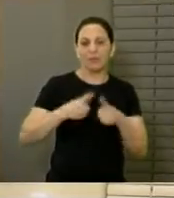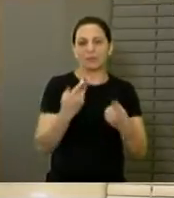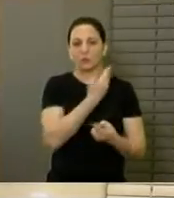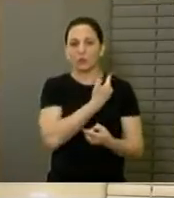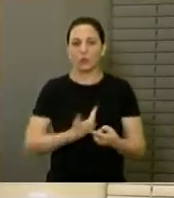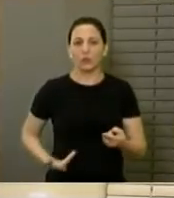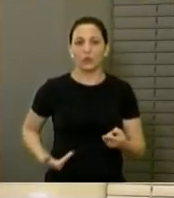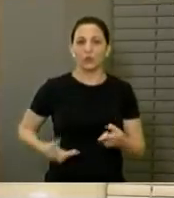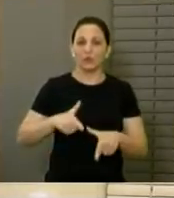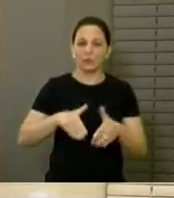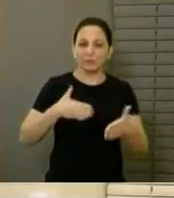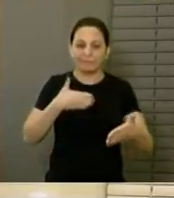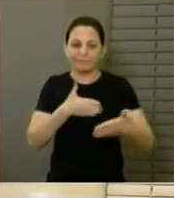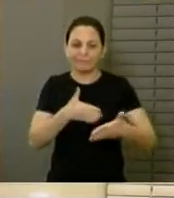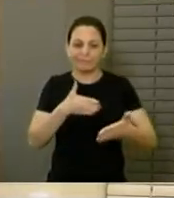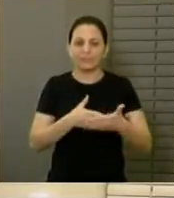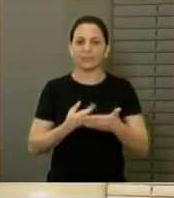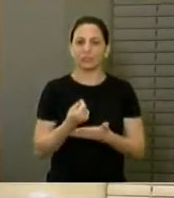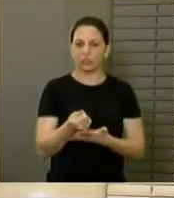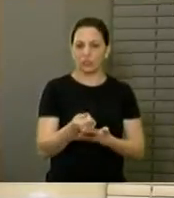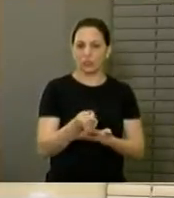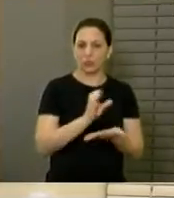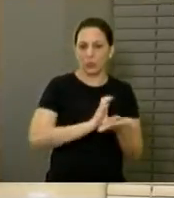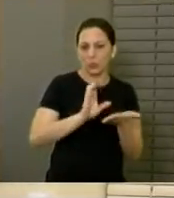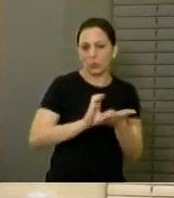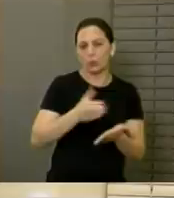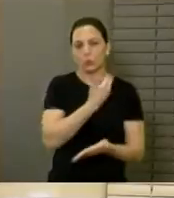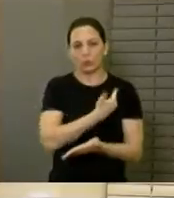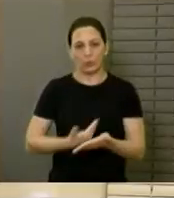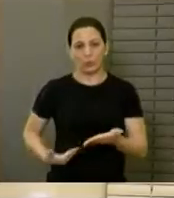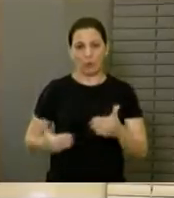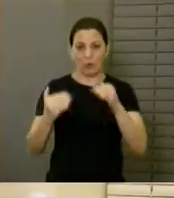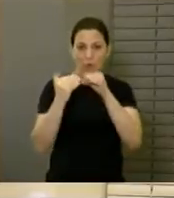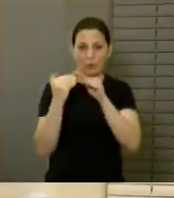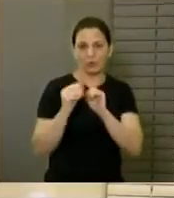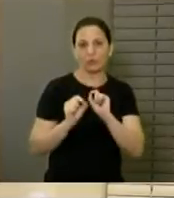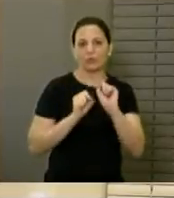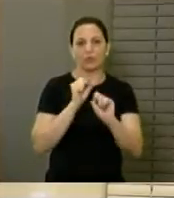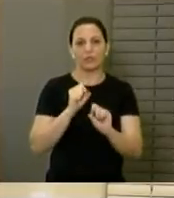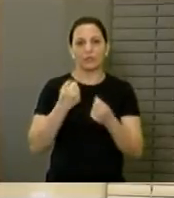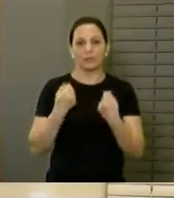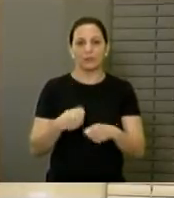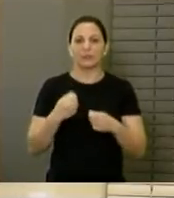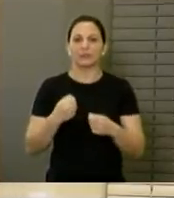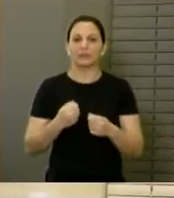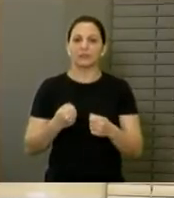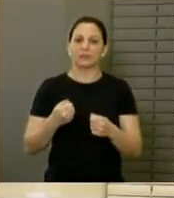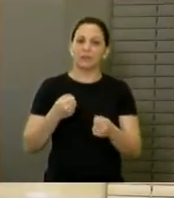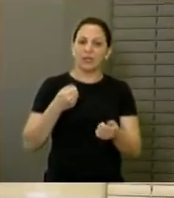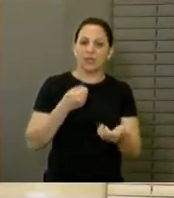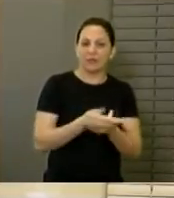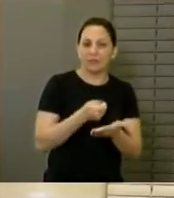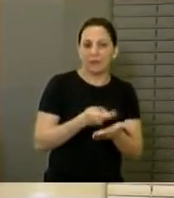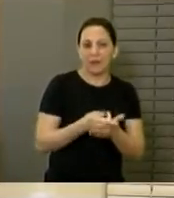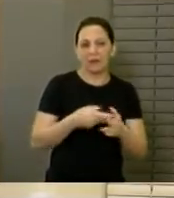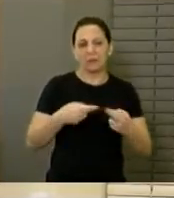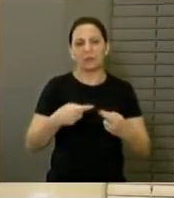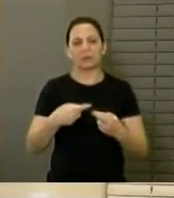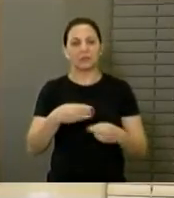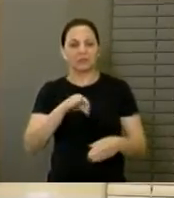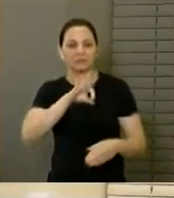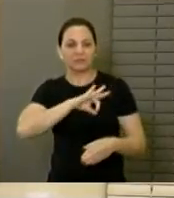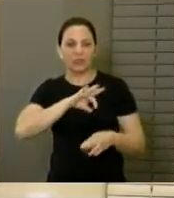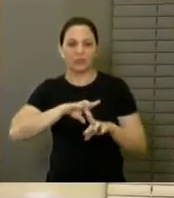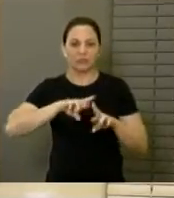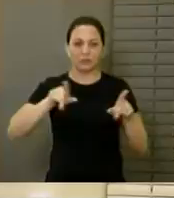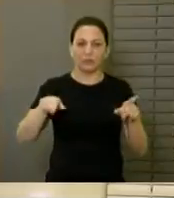precisamos colocar um freio na gastança. Todos concordamos, claro, que não se deve gastar mais do que se pode pagar. Mas o que o jornal e a